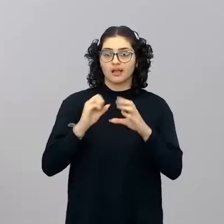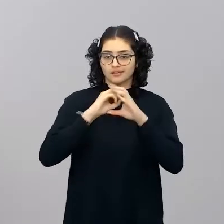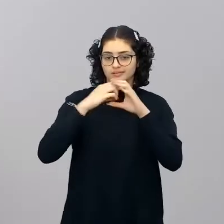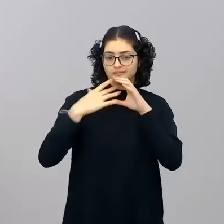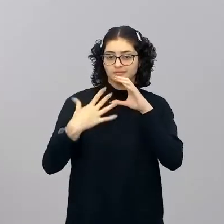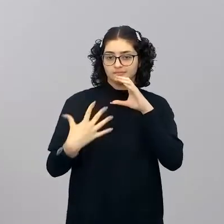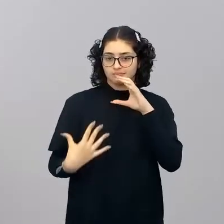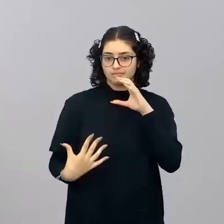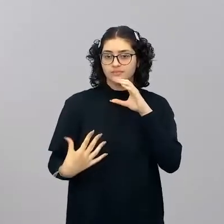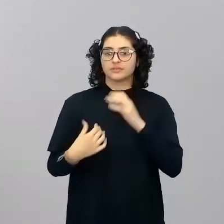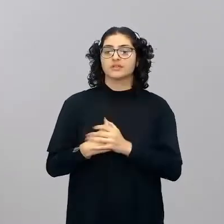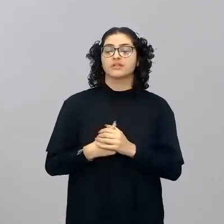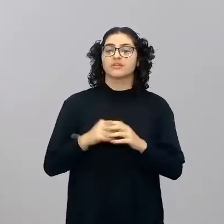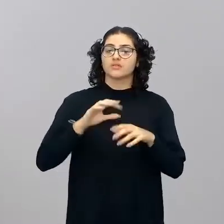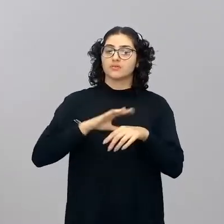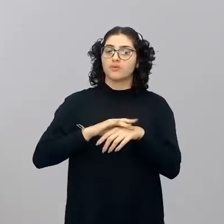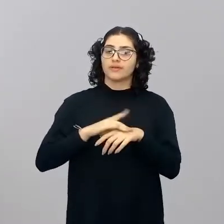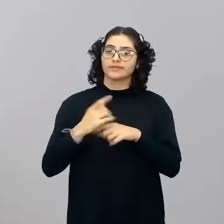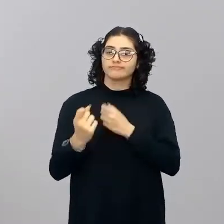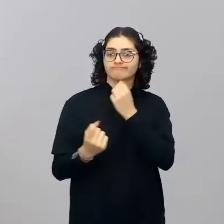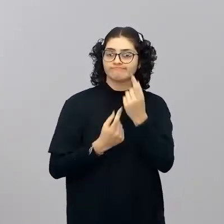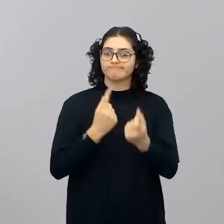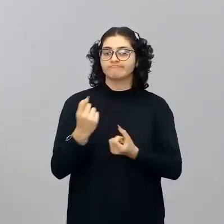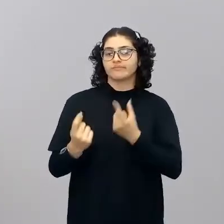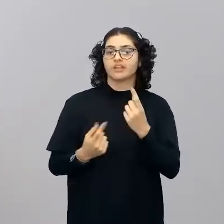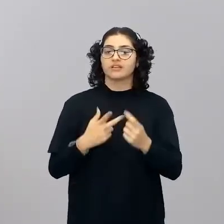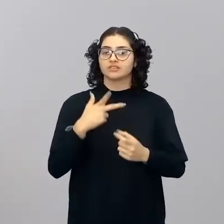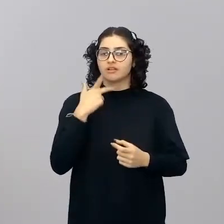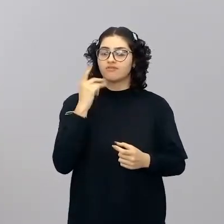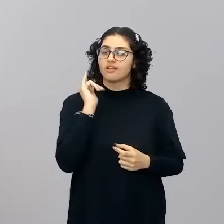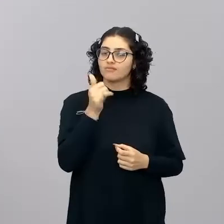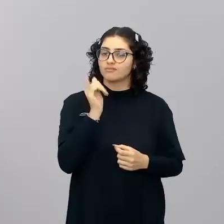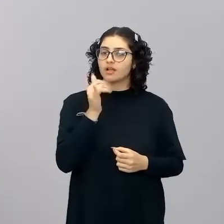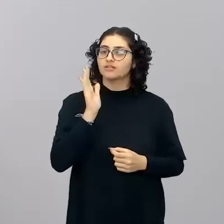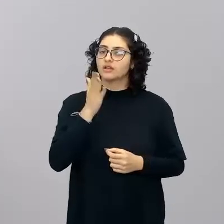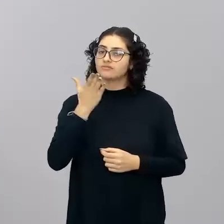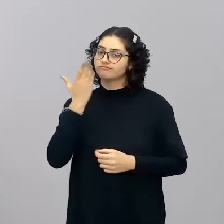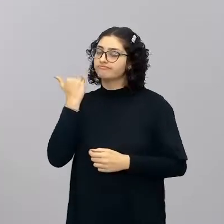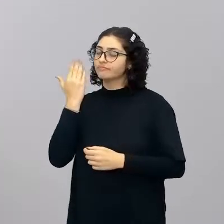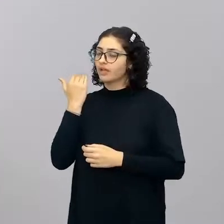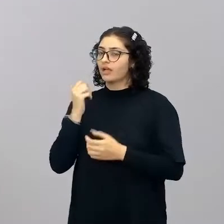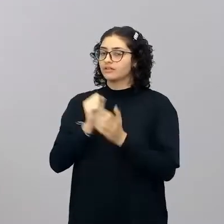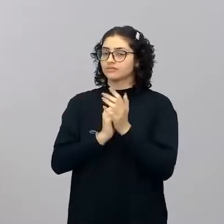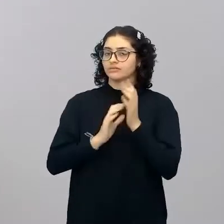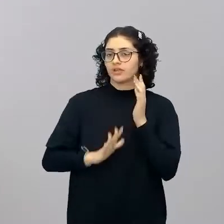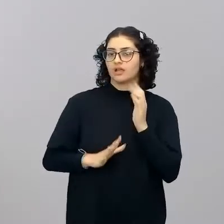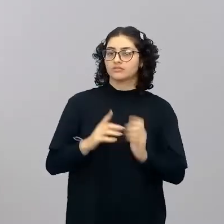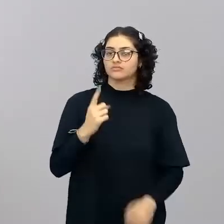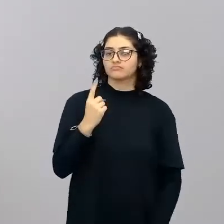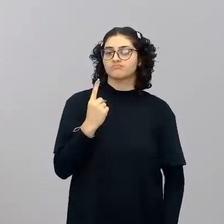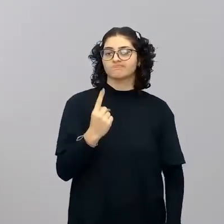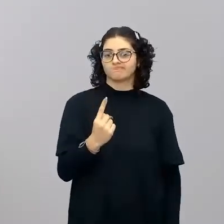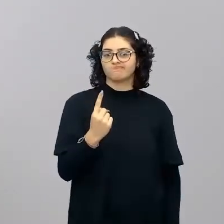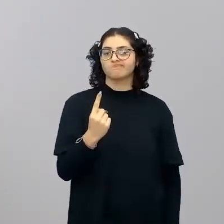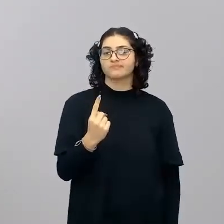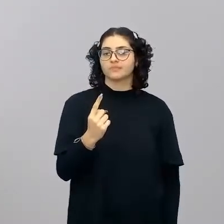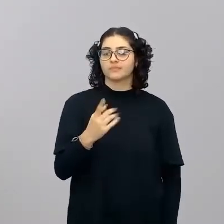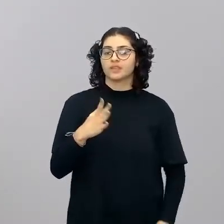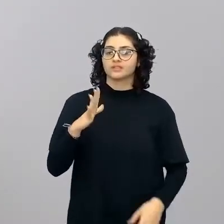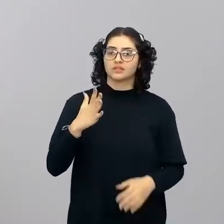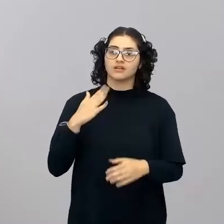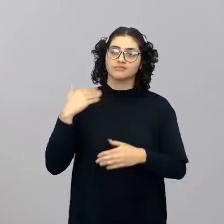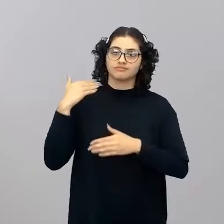características de algumas doenças raras que a gente vem falando com vocês durante a nossa atividade 1, durante todo o percurso da